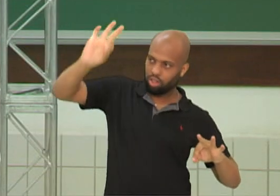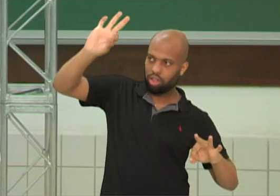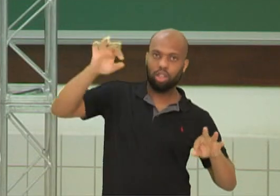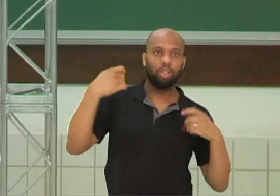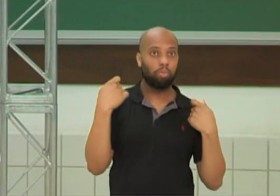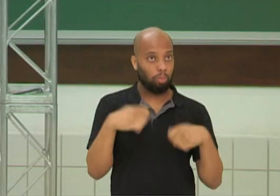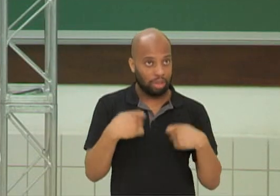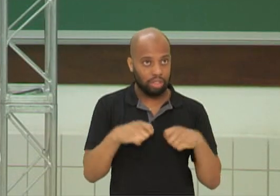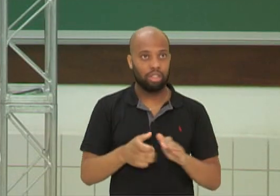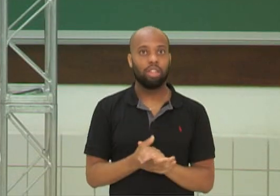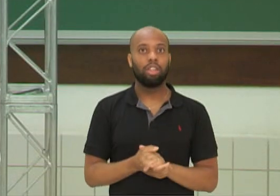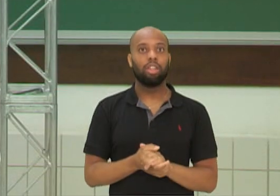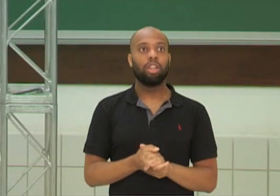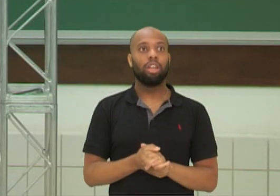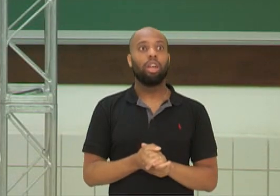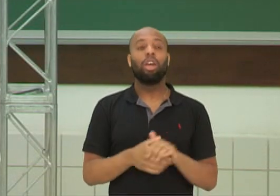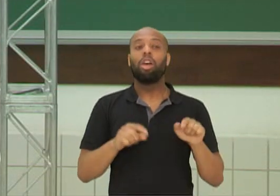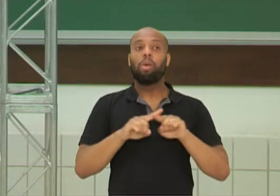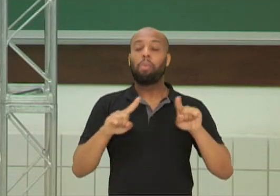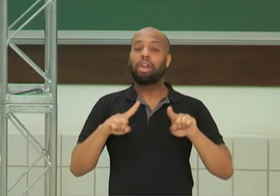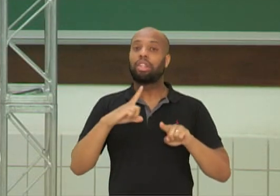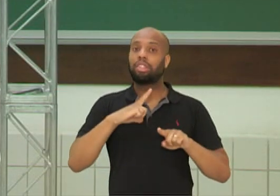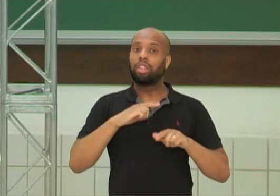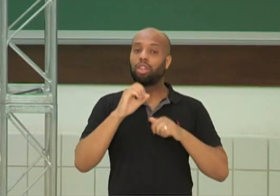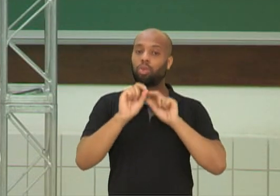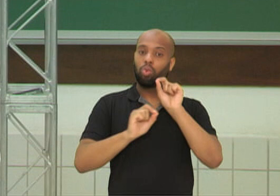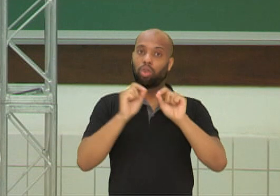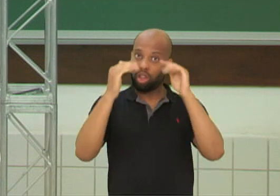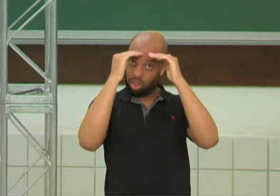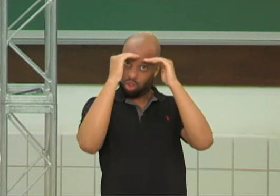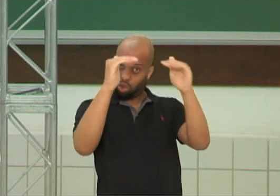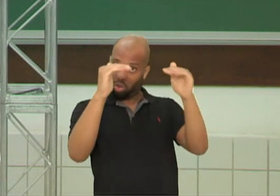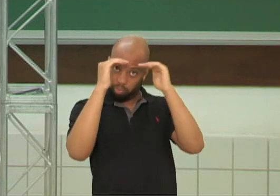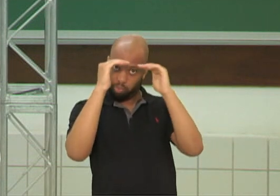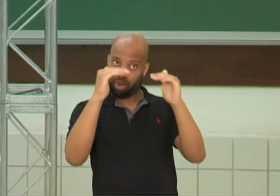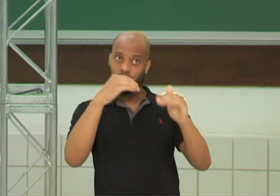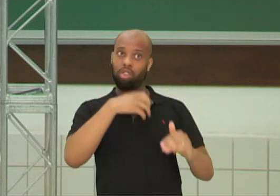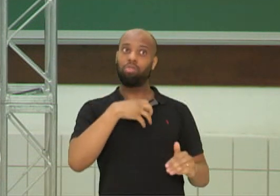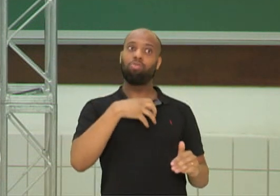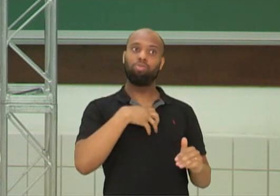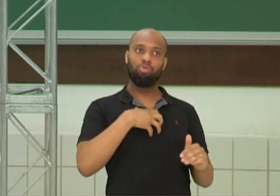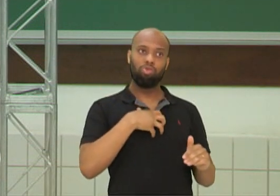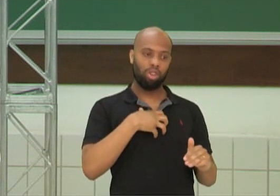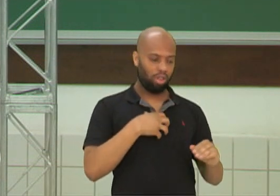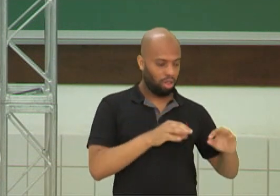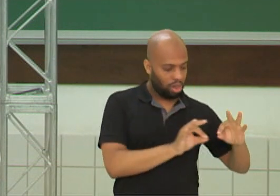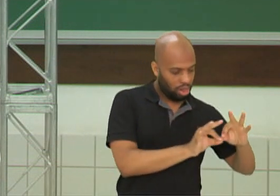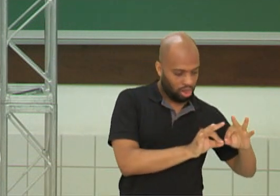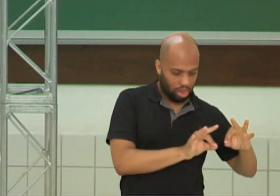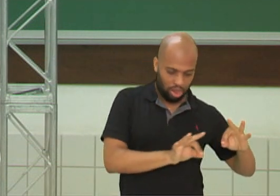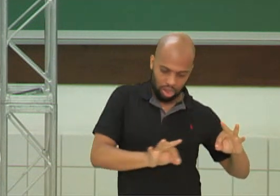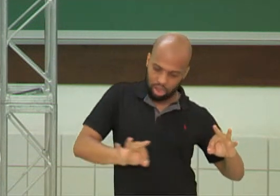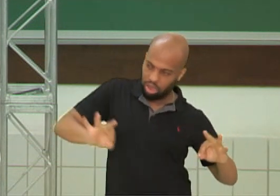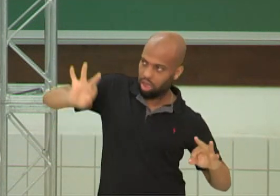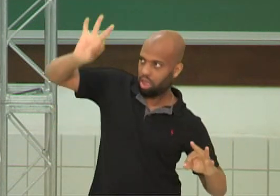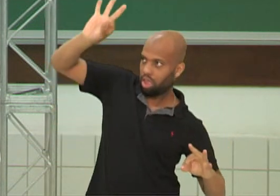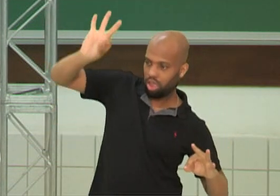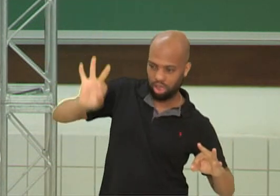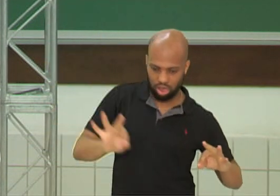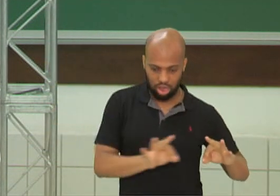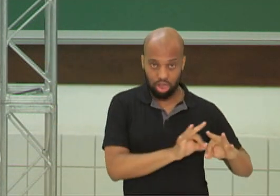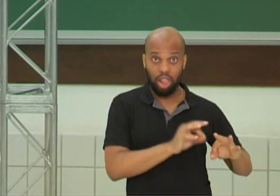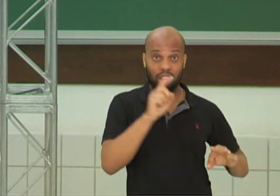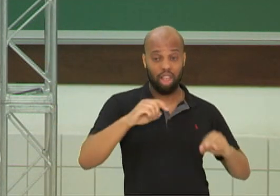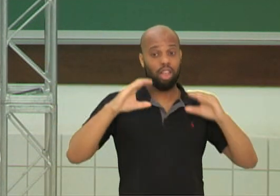vai ligar os pontos respeitando o formato, o modelo da função exponencial